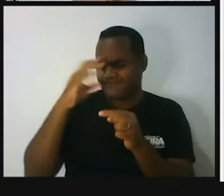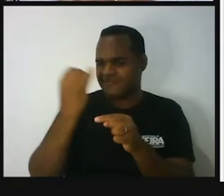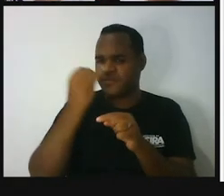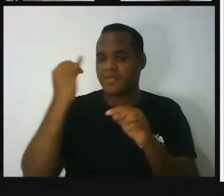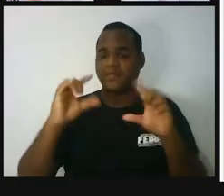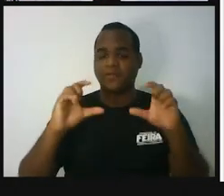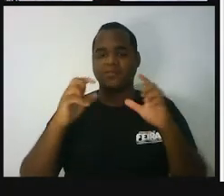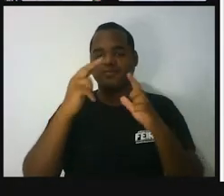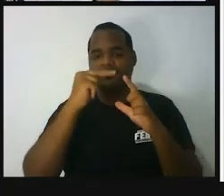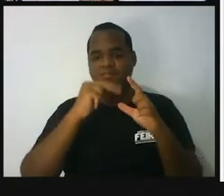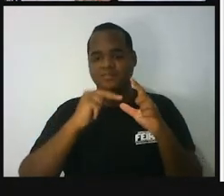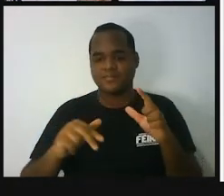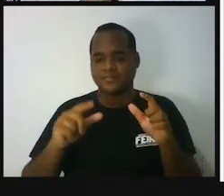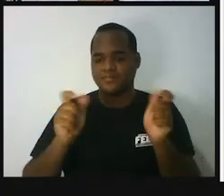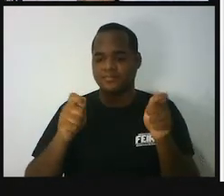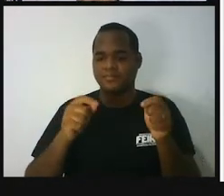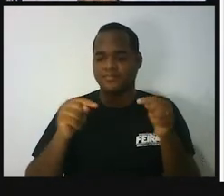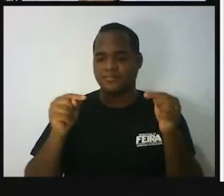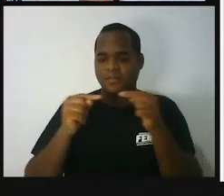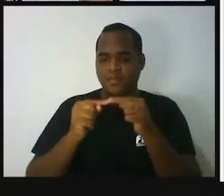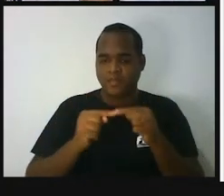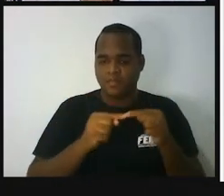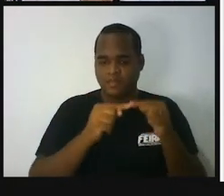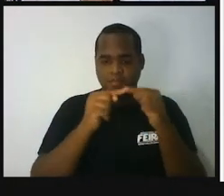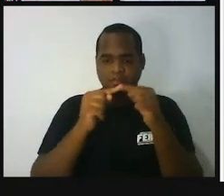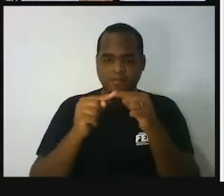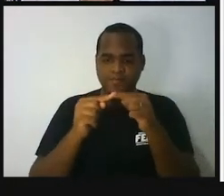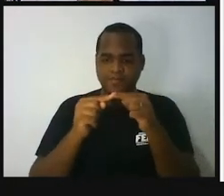figura com essa característica também?